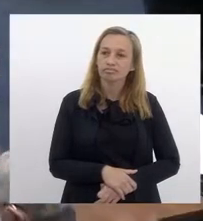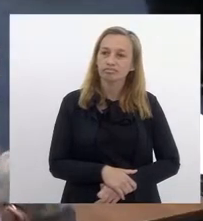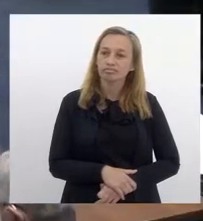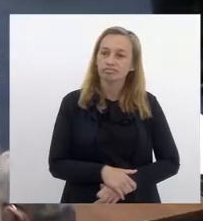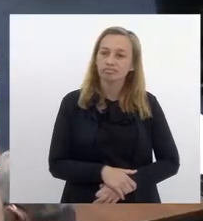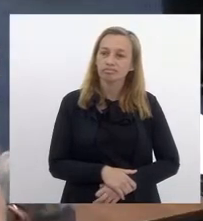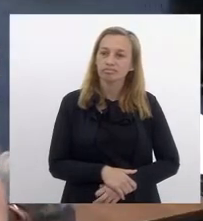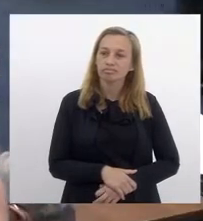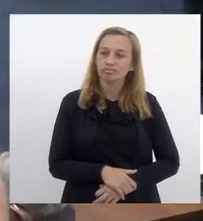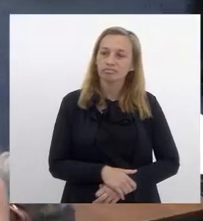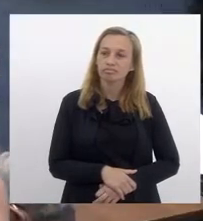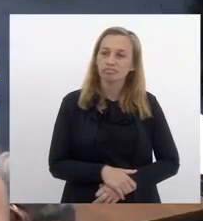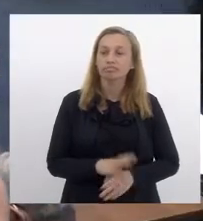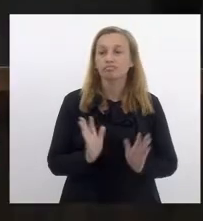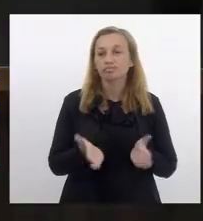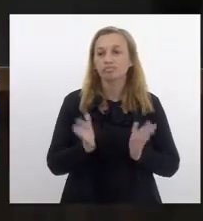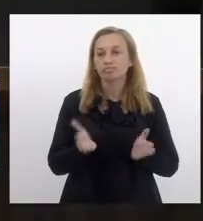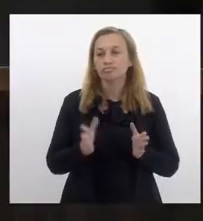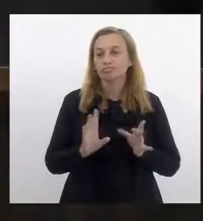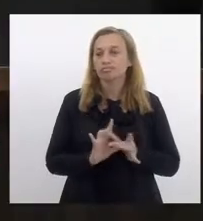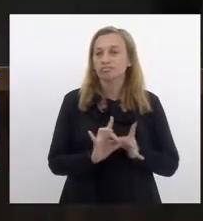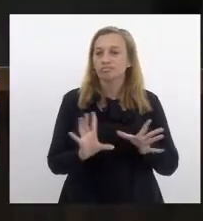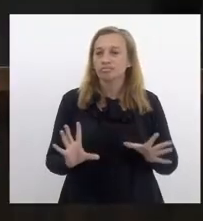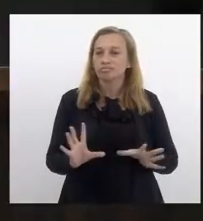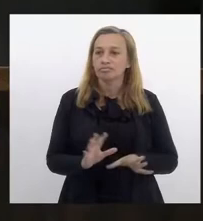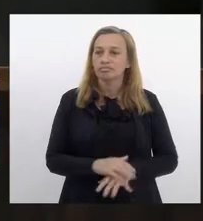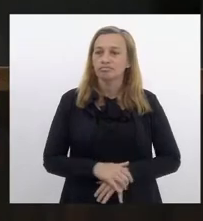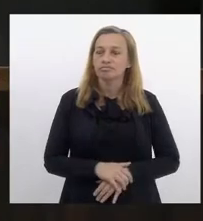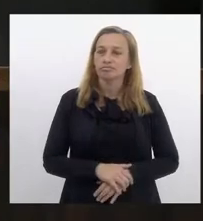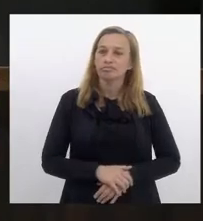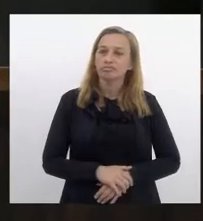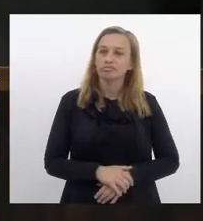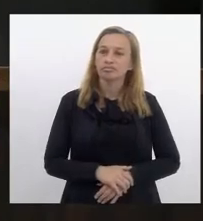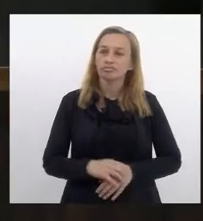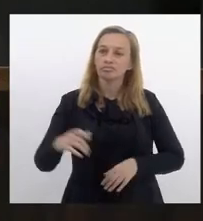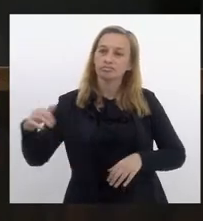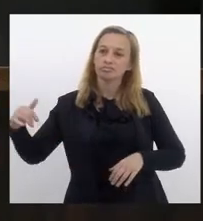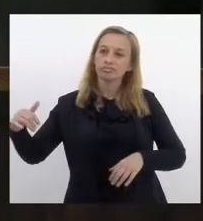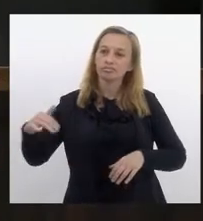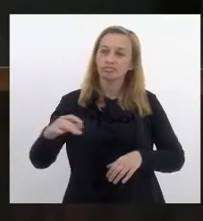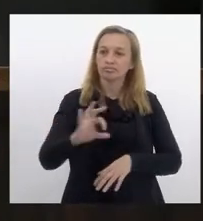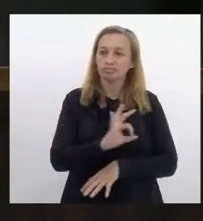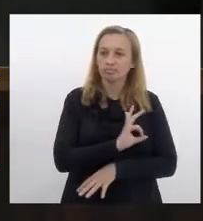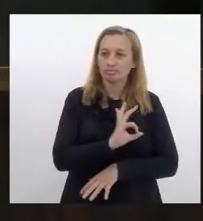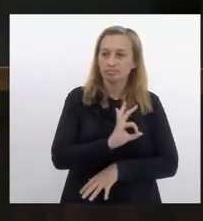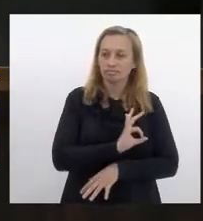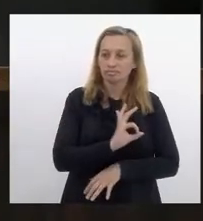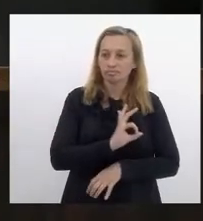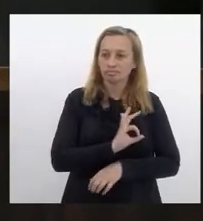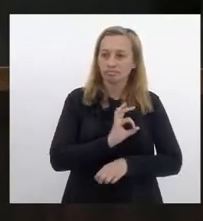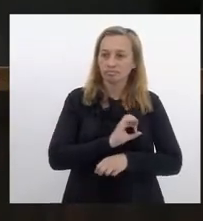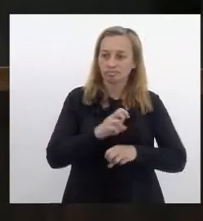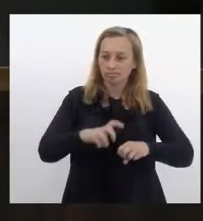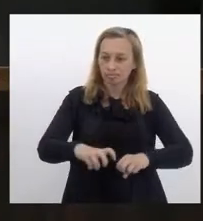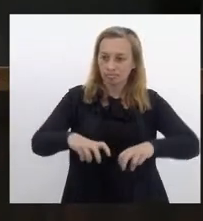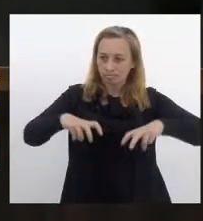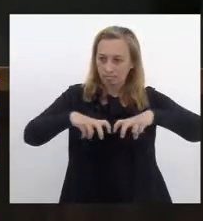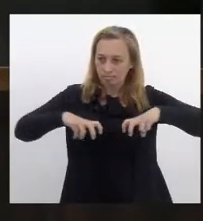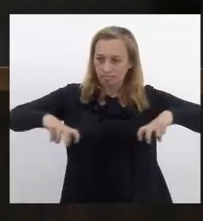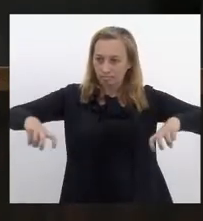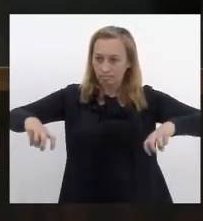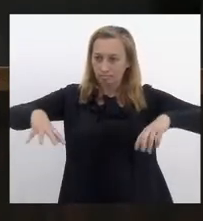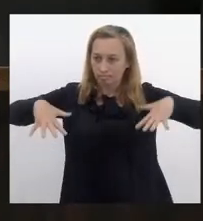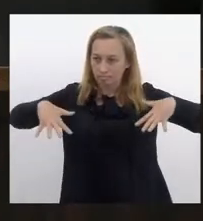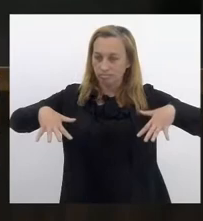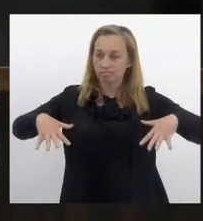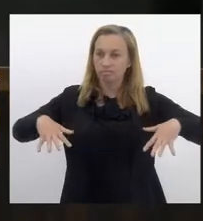Aqui, eu agora acabei de autorizar a entrada nas galerias de policiais. Aproveitar, como estamos fazendo uma